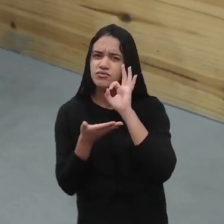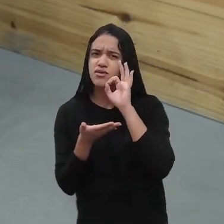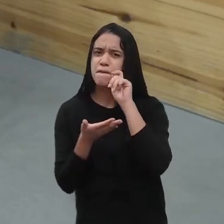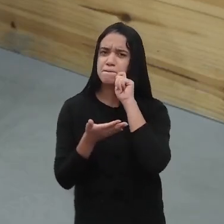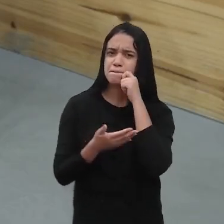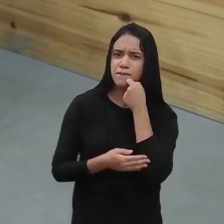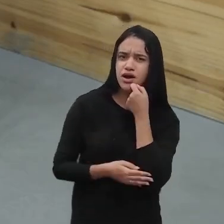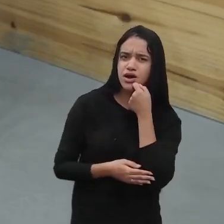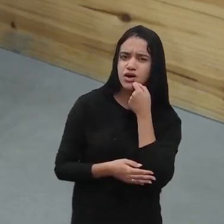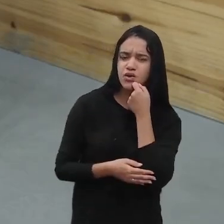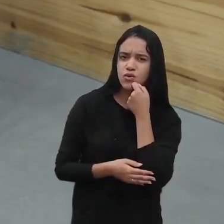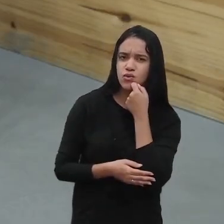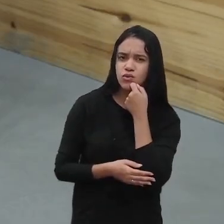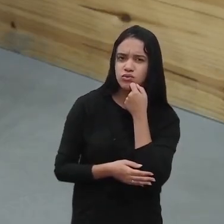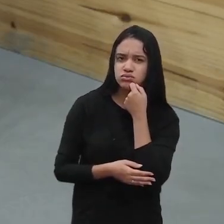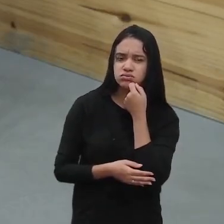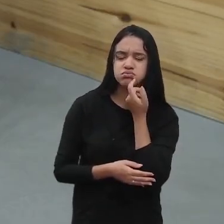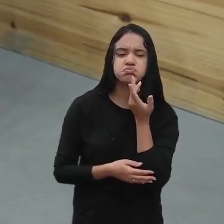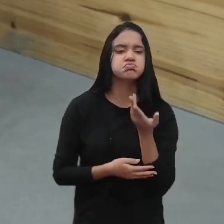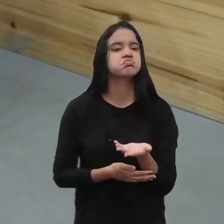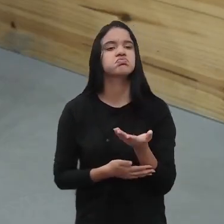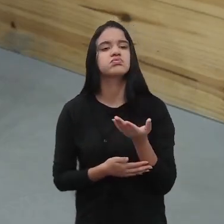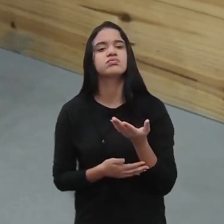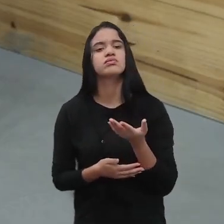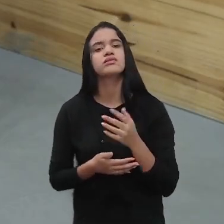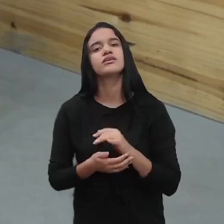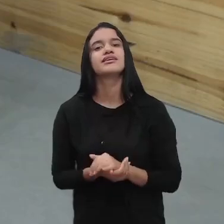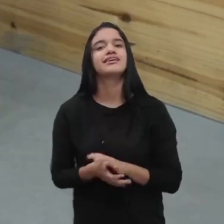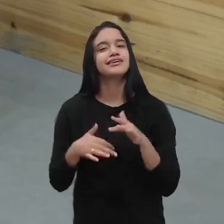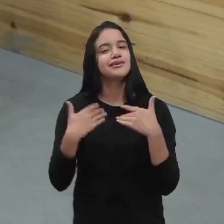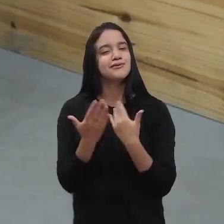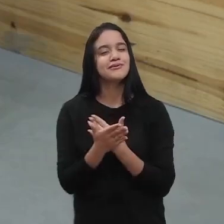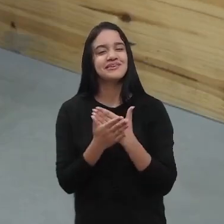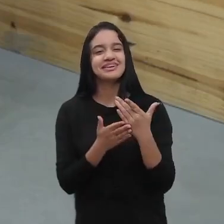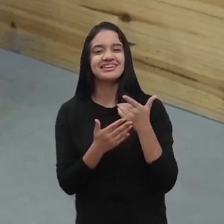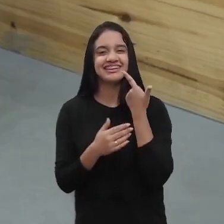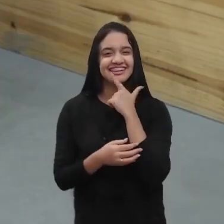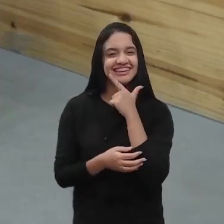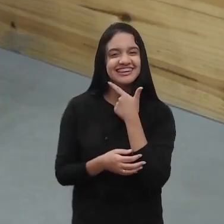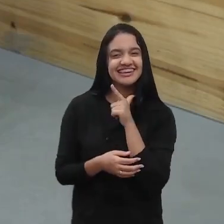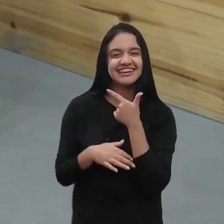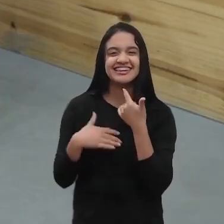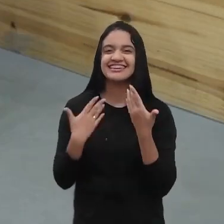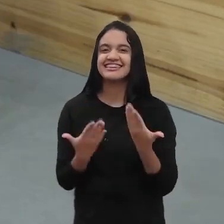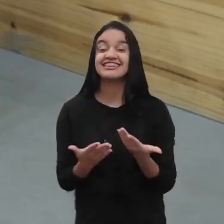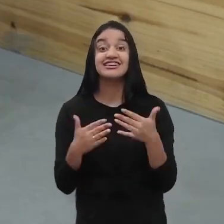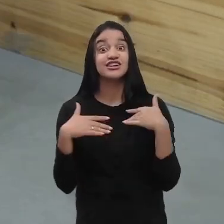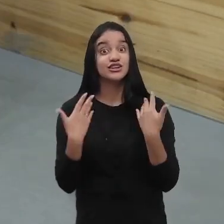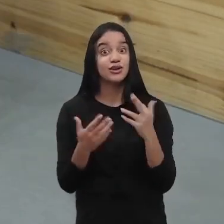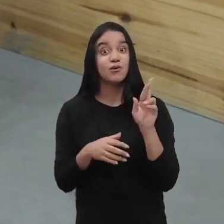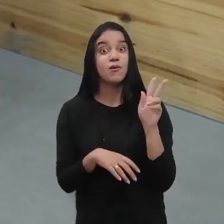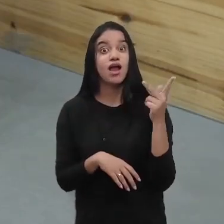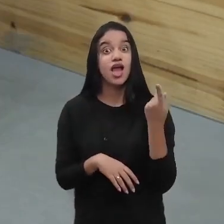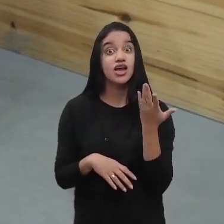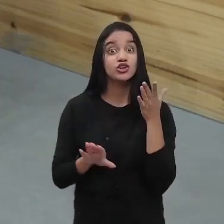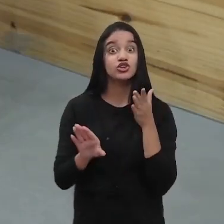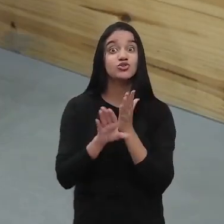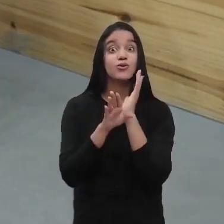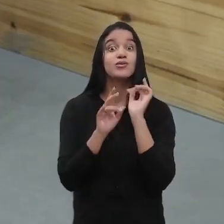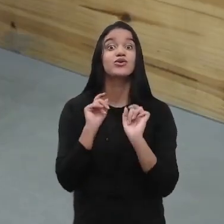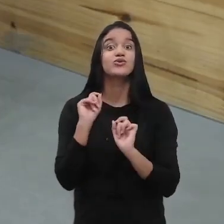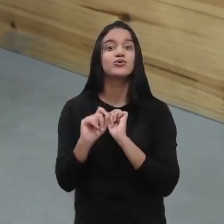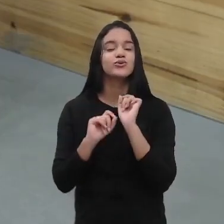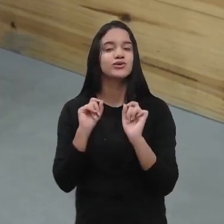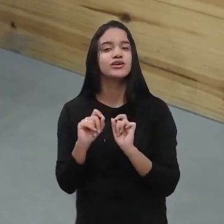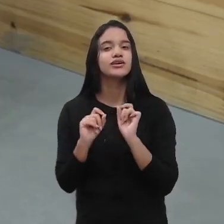manteiga e café. E tornou-se uma briga. O RH teve que entrar em cena e descobrir o que